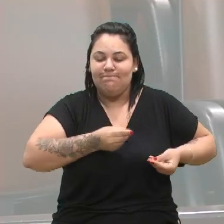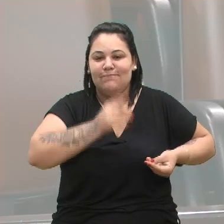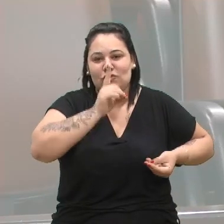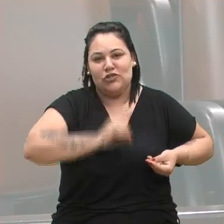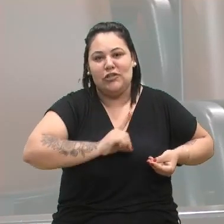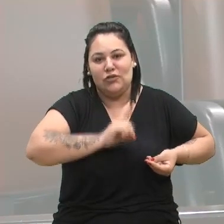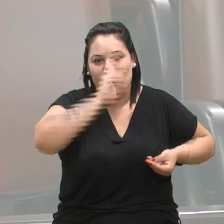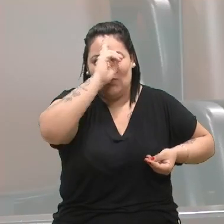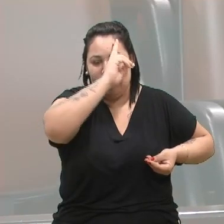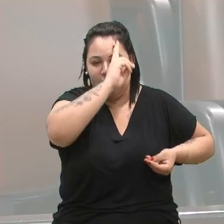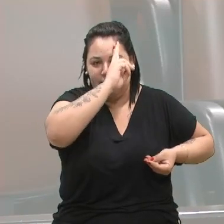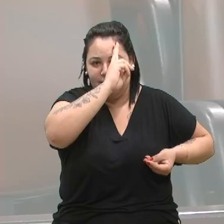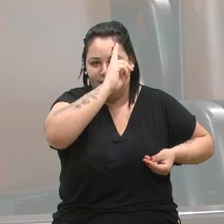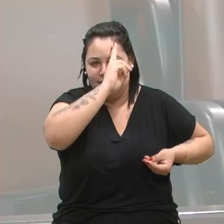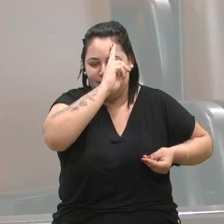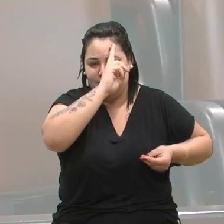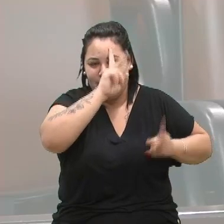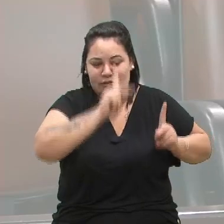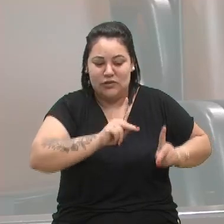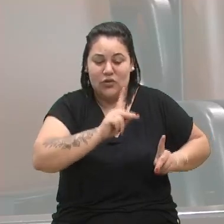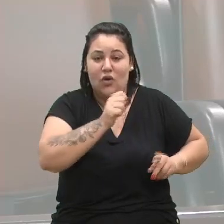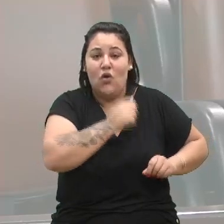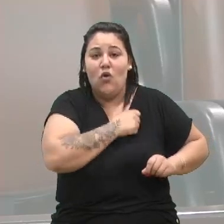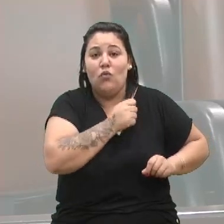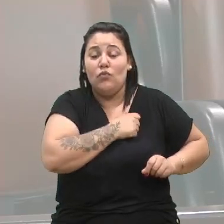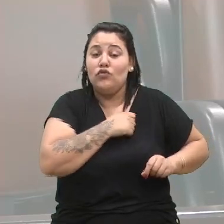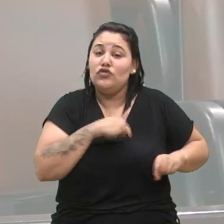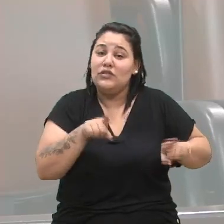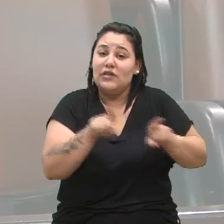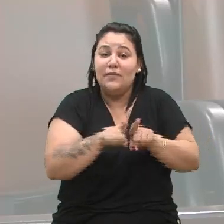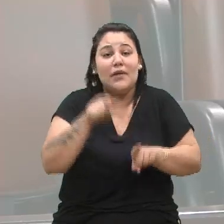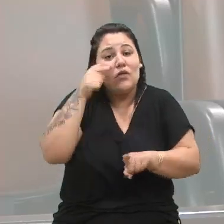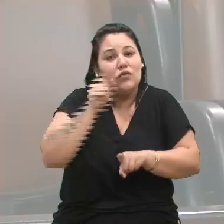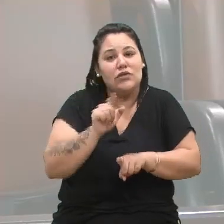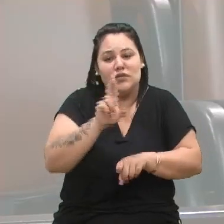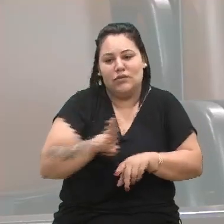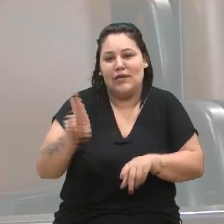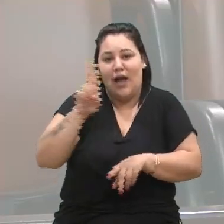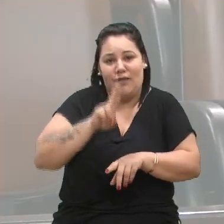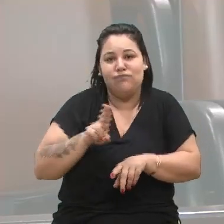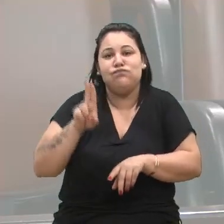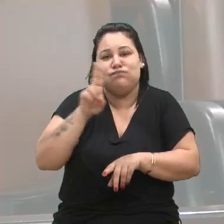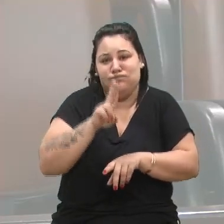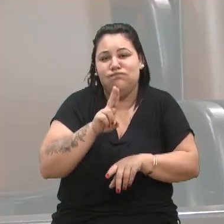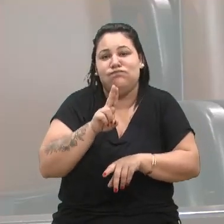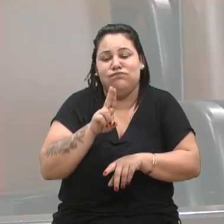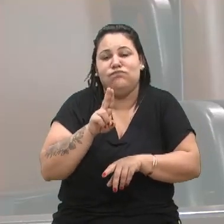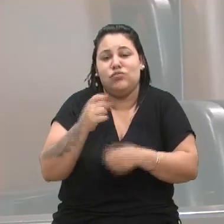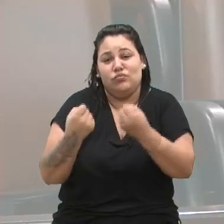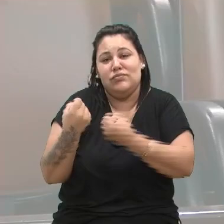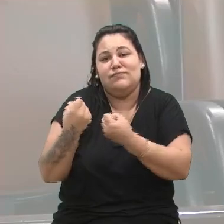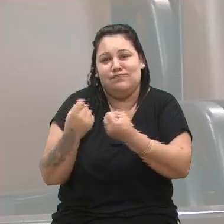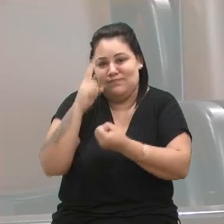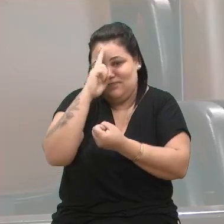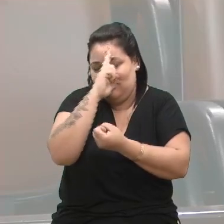às pessoas mais humildes usar esse meio de transporte. E também